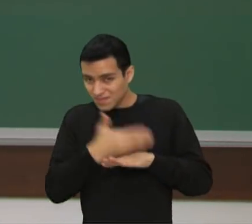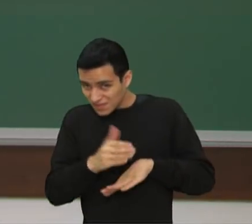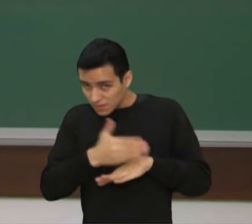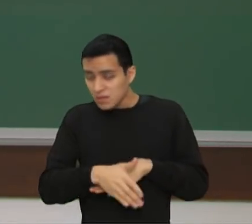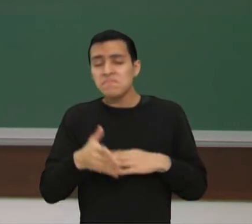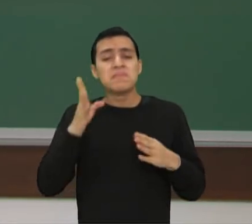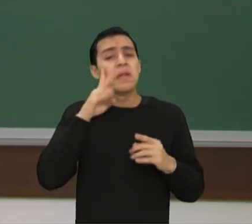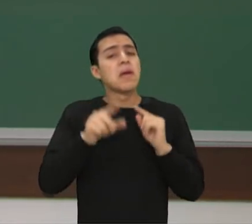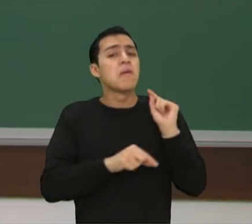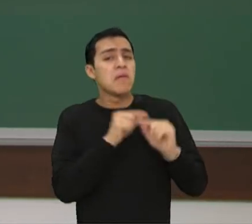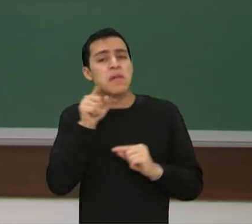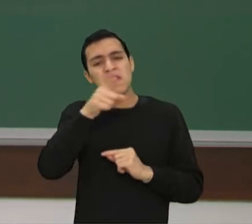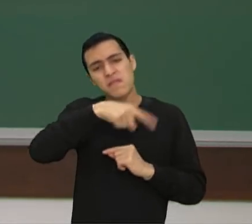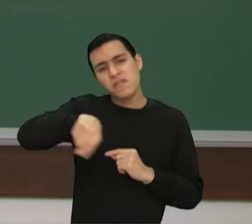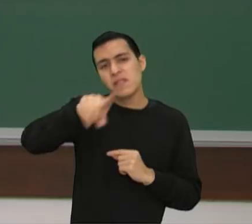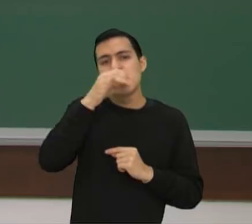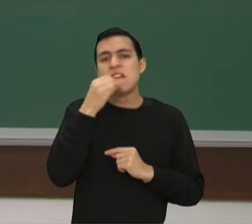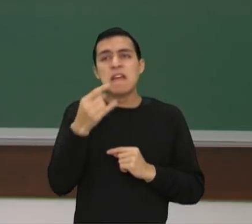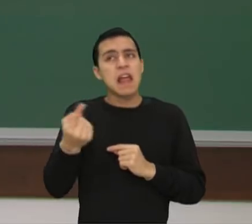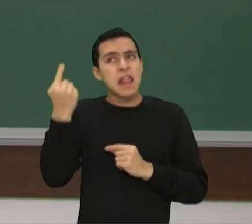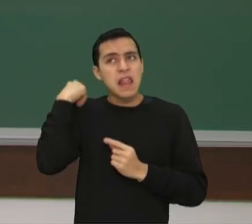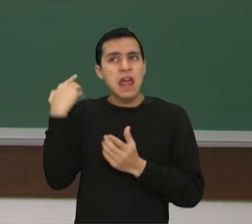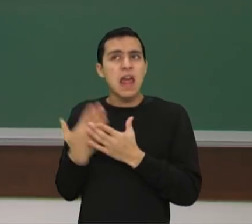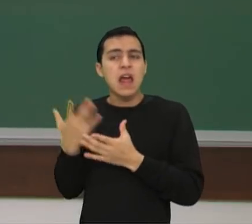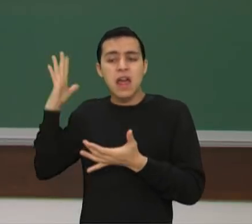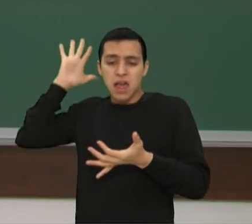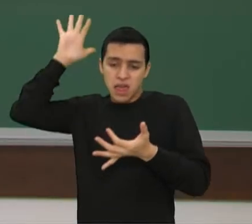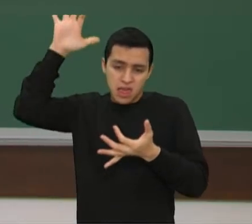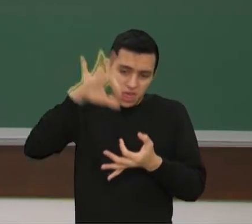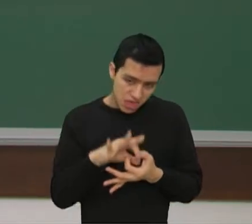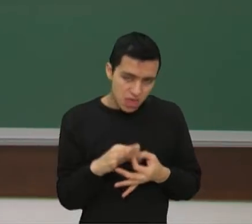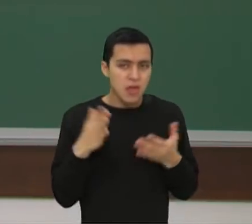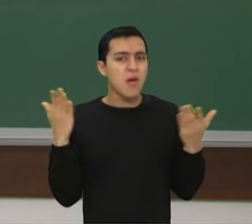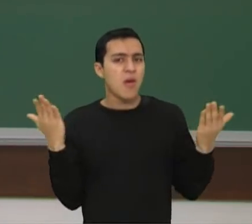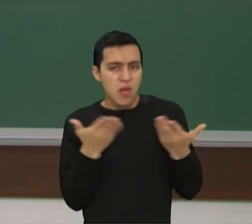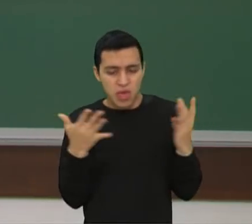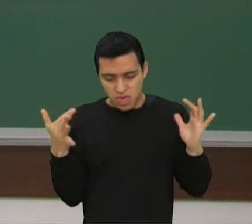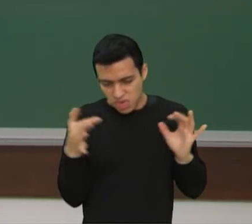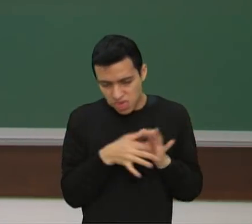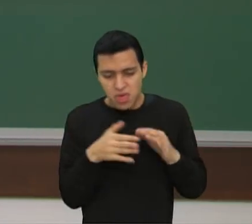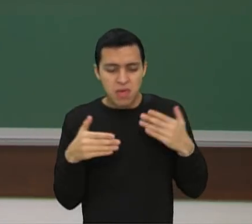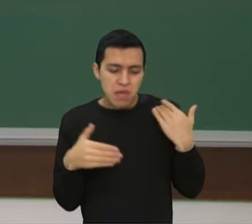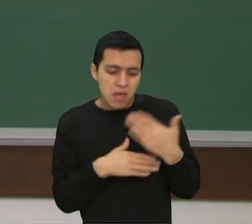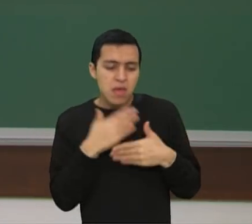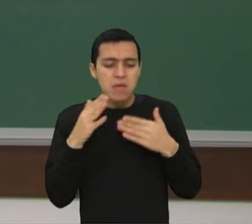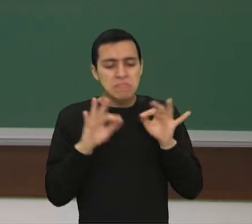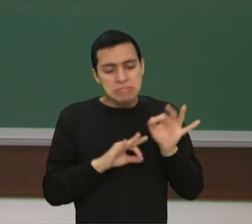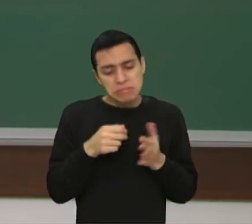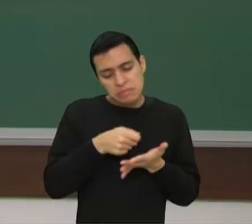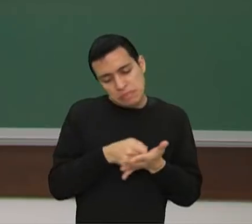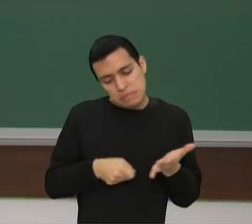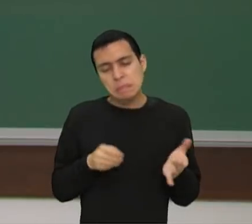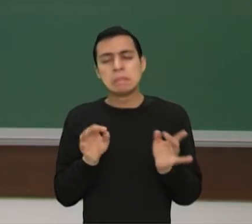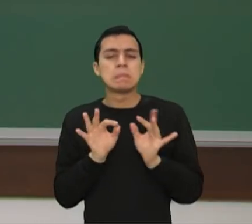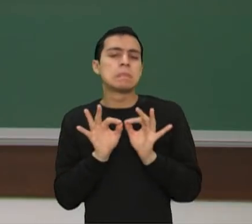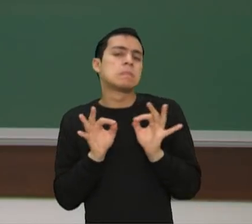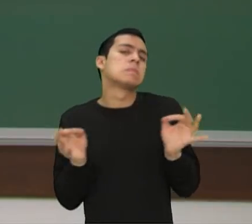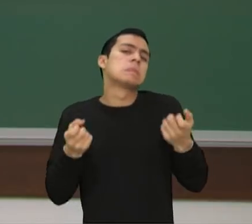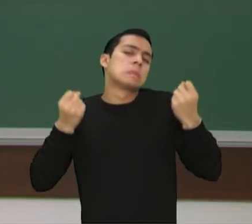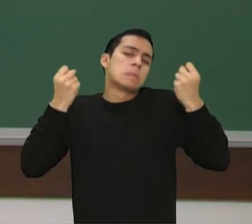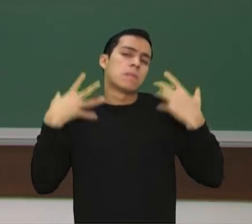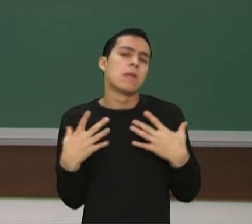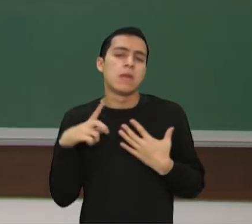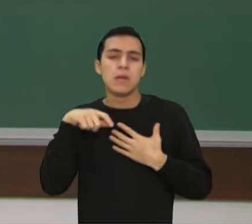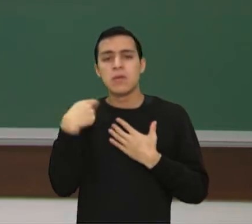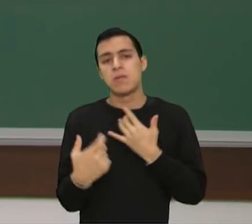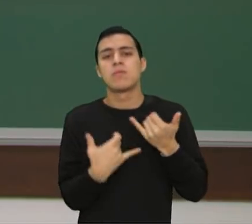fazer essa atividade? É você pegar um pouquinho do que a gente fez na aula passada, mais um pouquinho de hoje, e montar, né, um relato sobre o